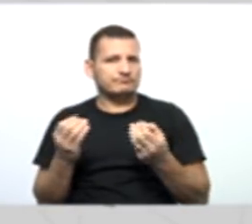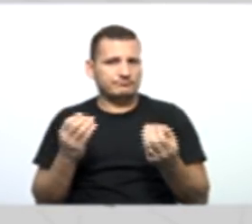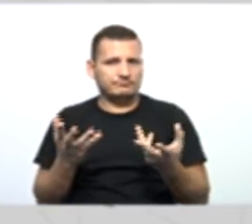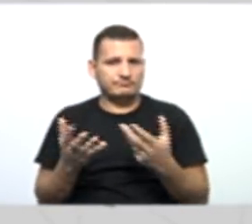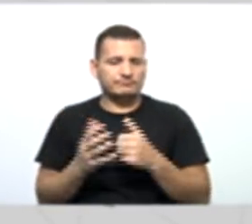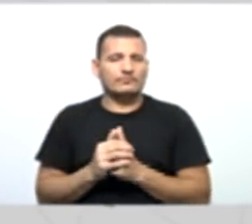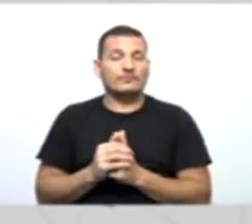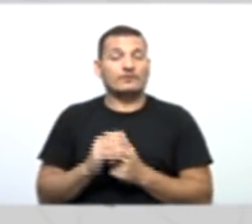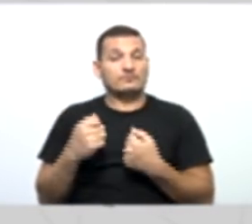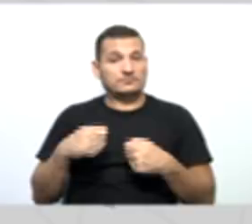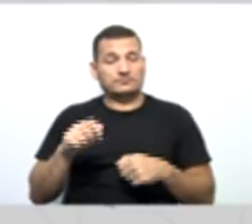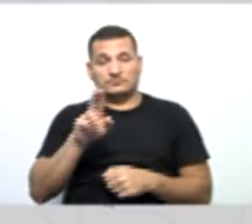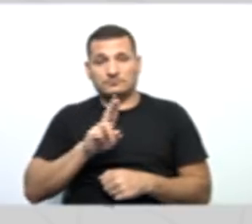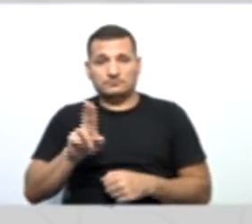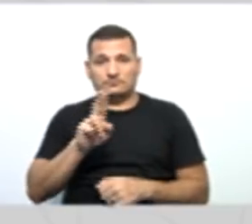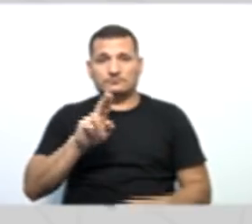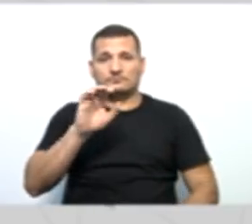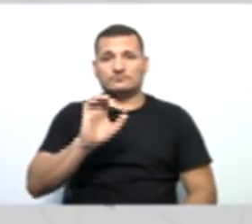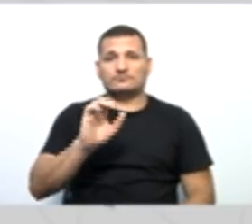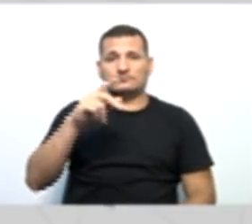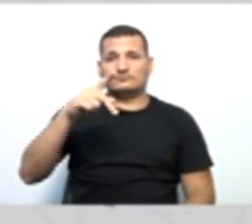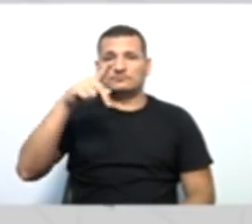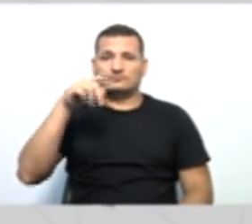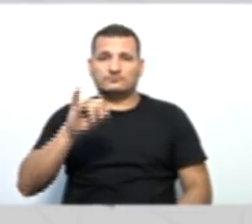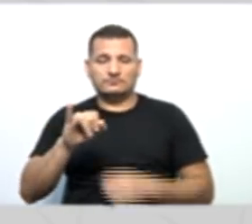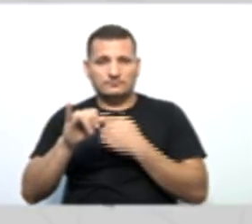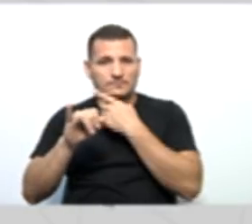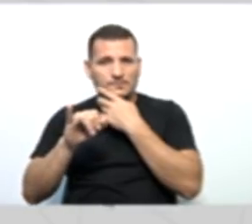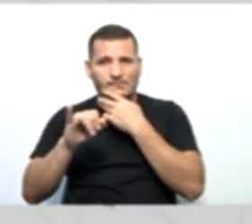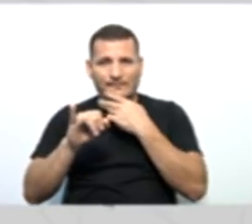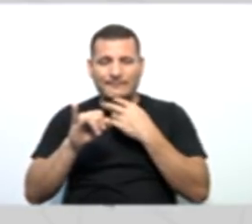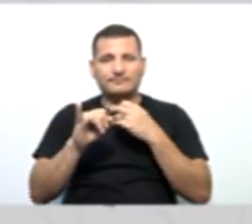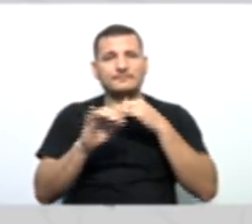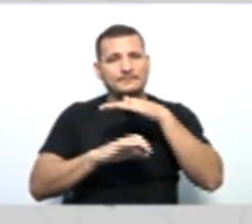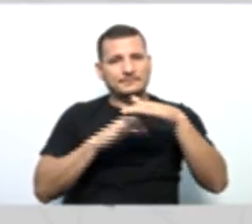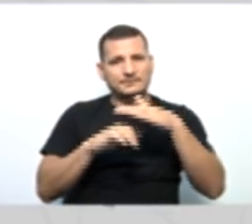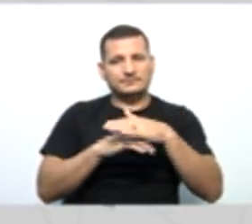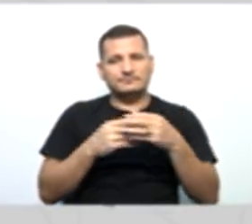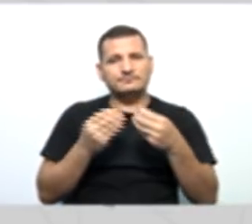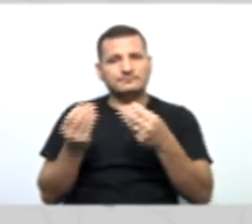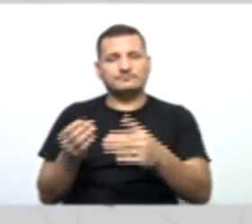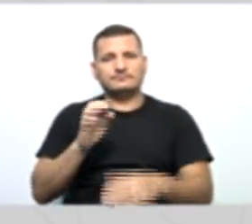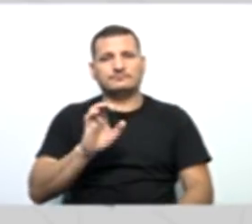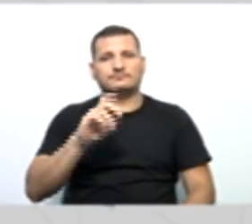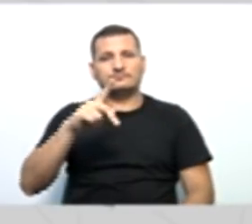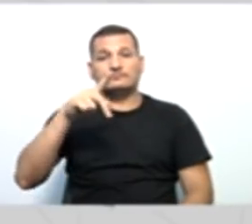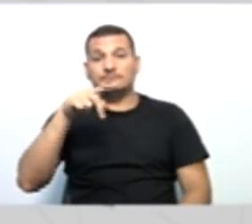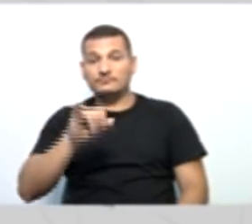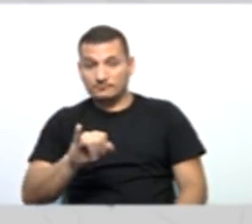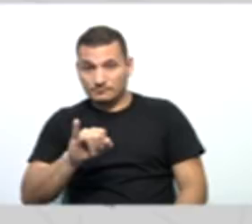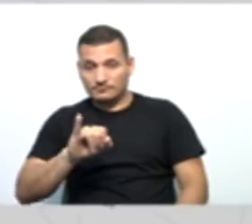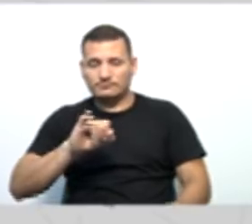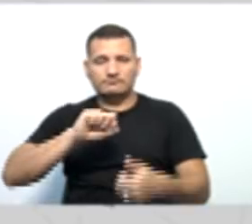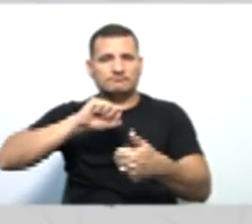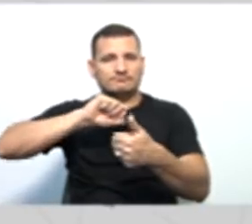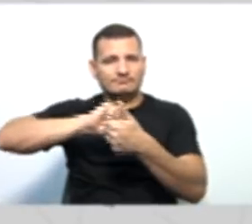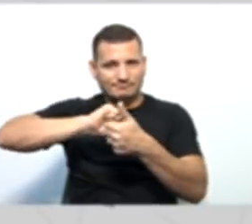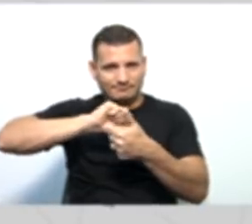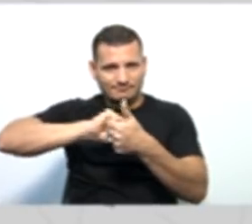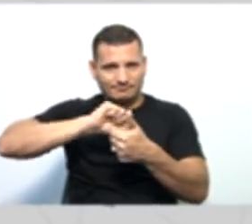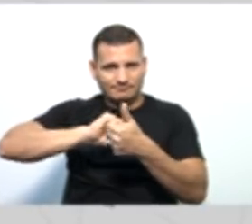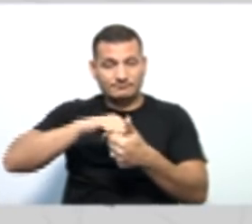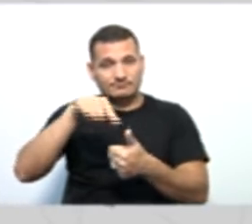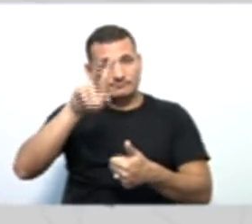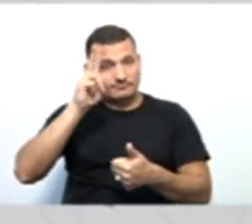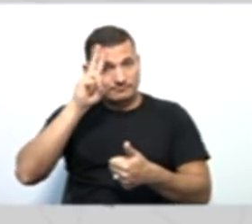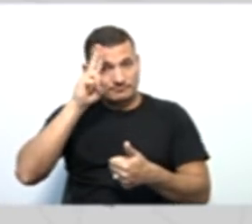o EPI fornecido pelo empregador. EPIs de qualidade. Vamos lembrar então, e